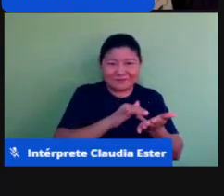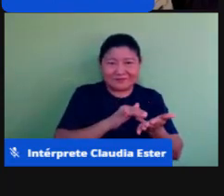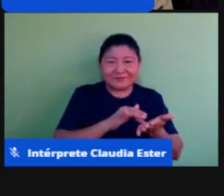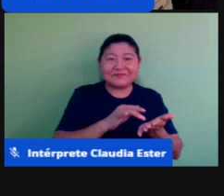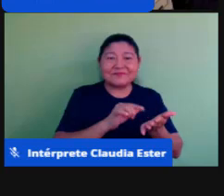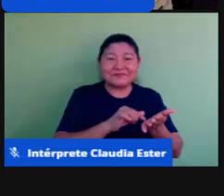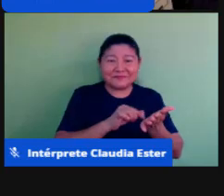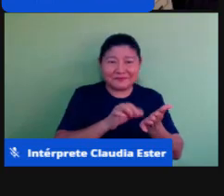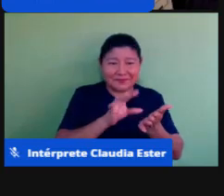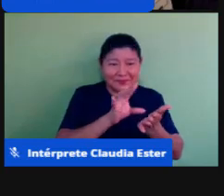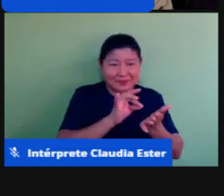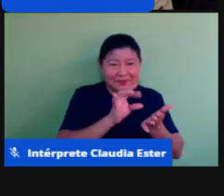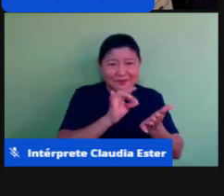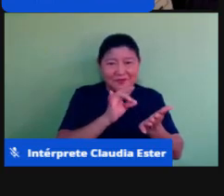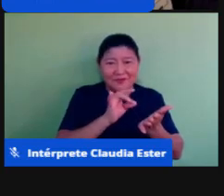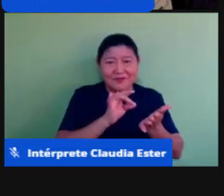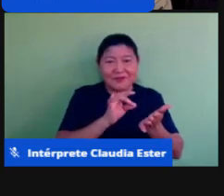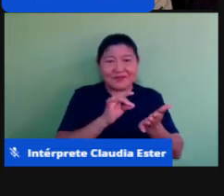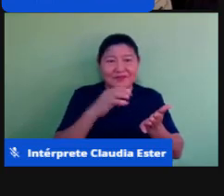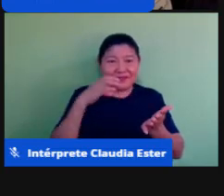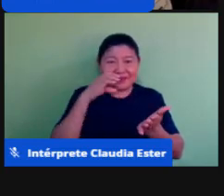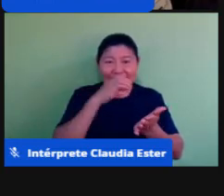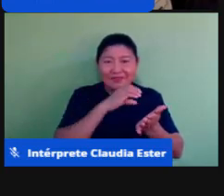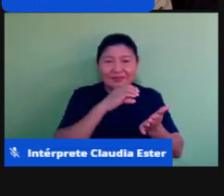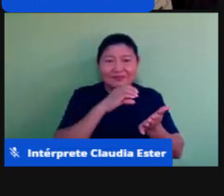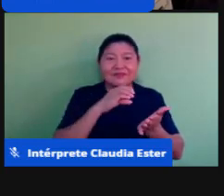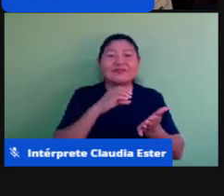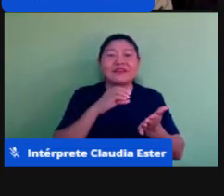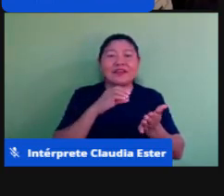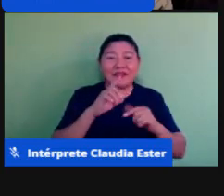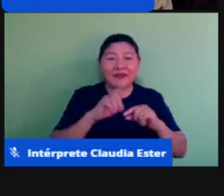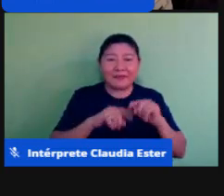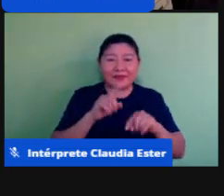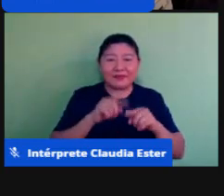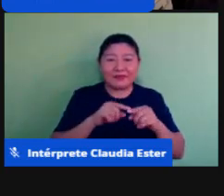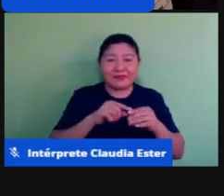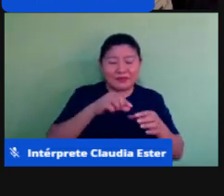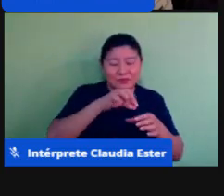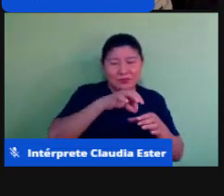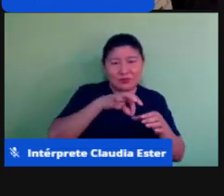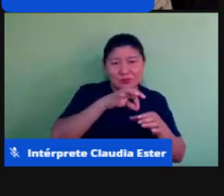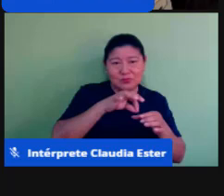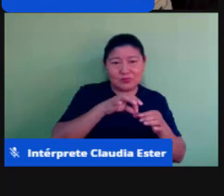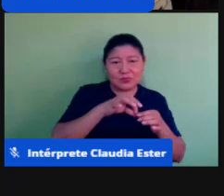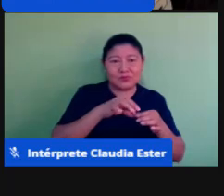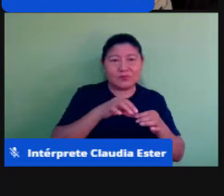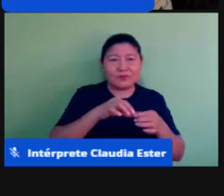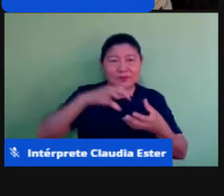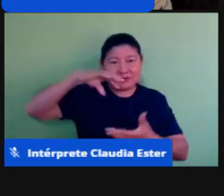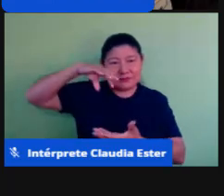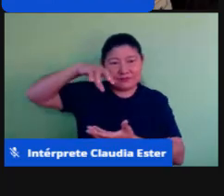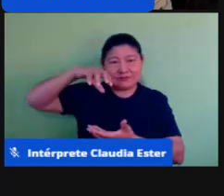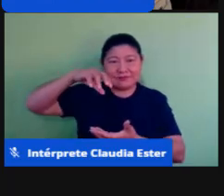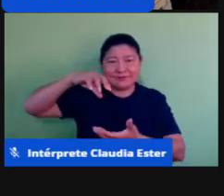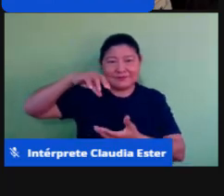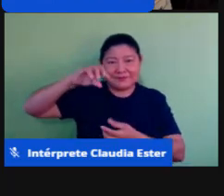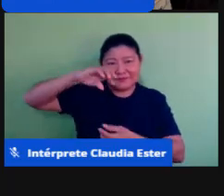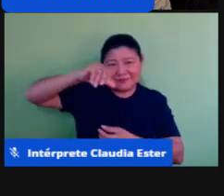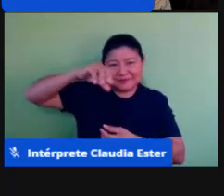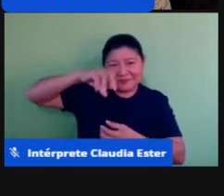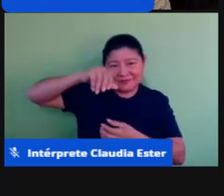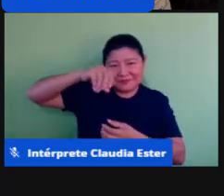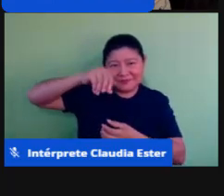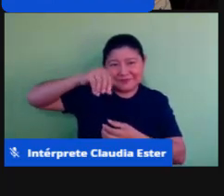bolita, cola quente, EVA e tampinha de Guaraná. Ó aqui, tampinha de refrigerante. Eu fazendo a propaganda do